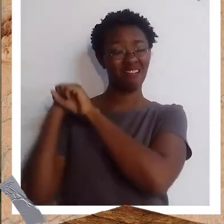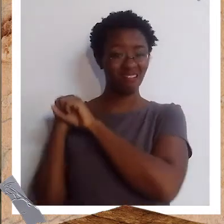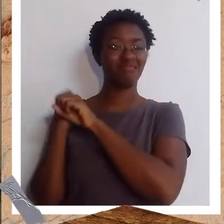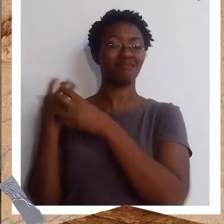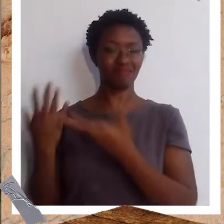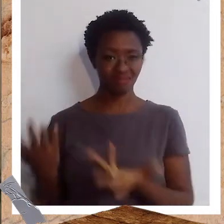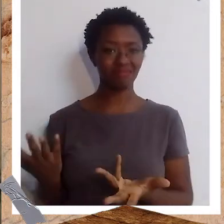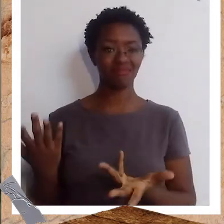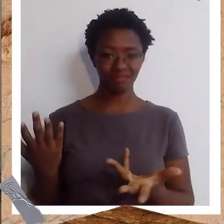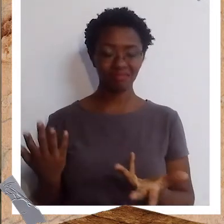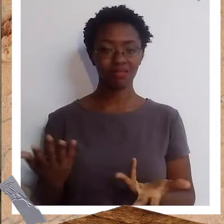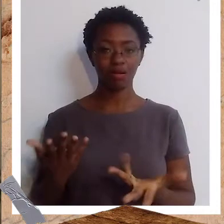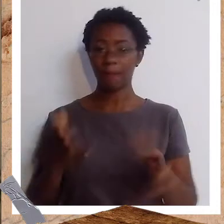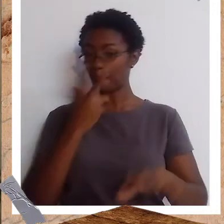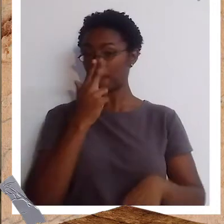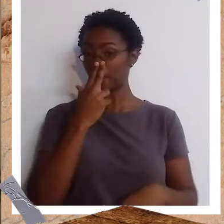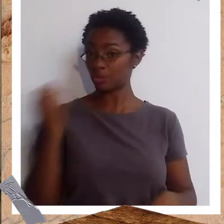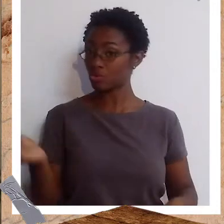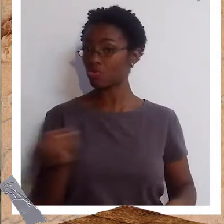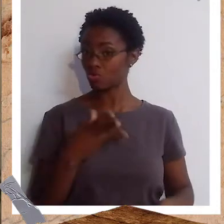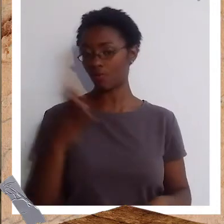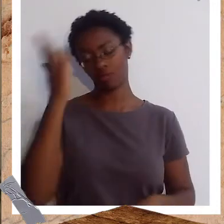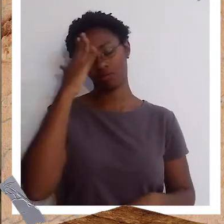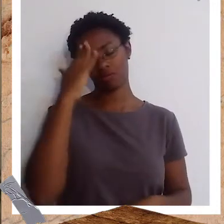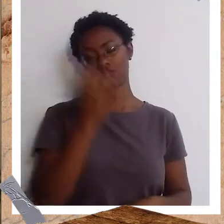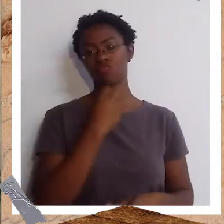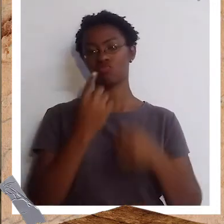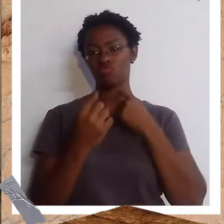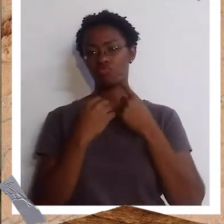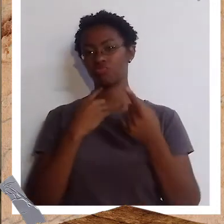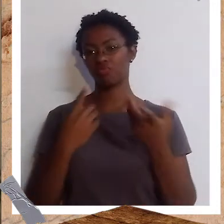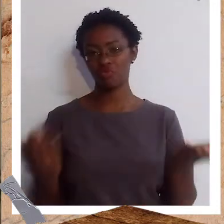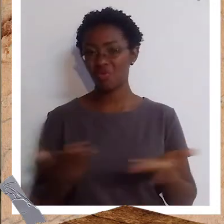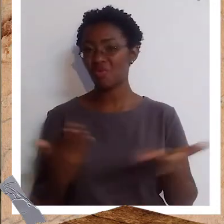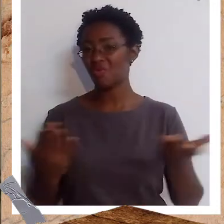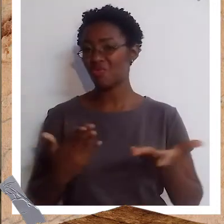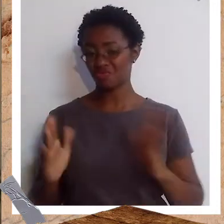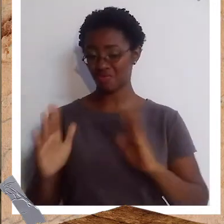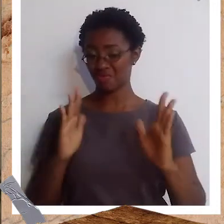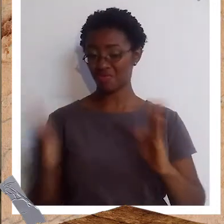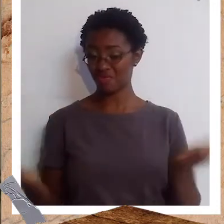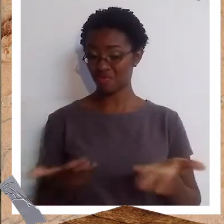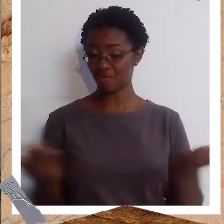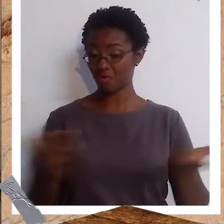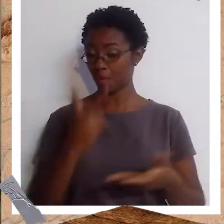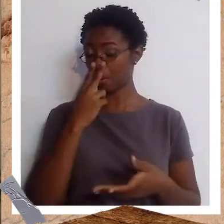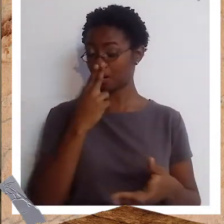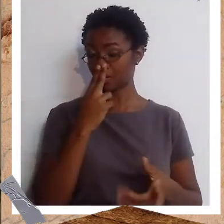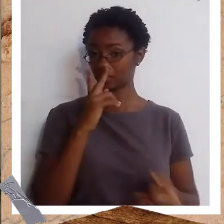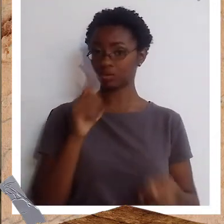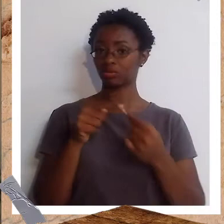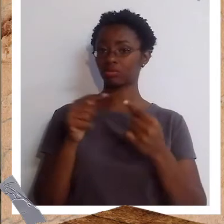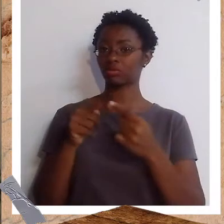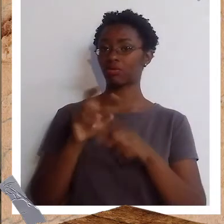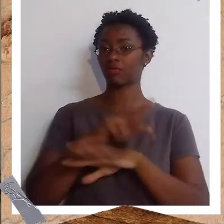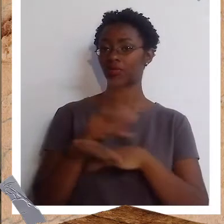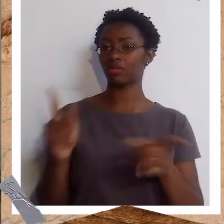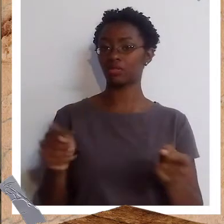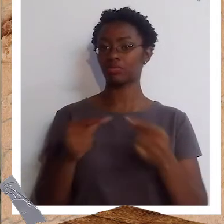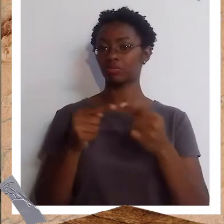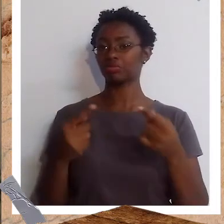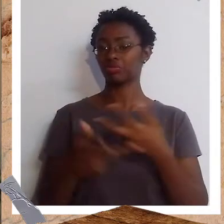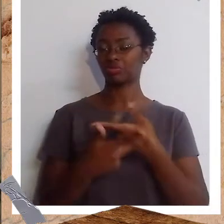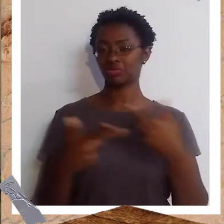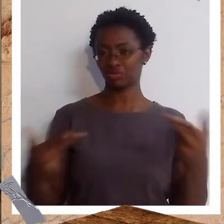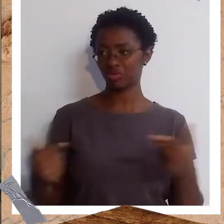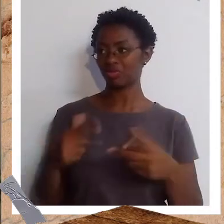seja um cenário novo, né, sem dúvida, os elementos que vivemos hoje são elementos que reúnem muitas condições, né, para isso que a Raquel